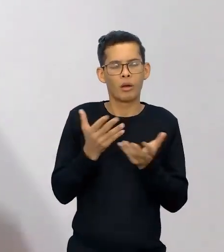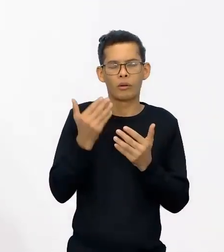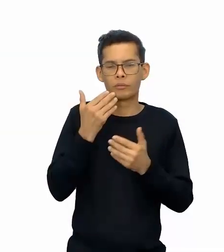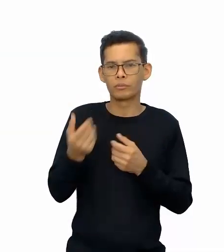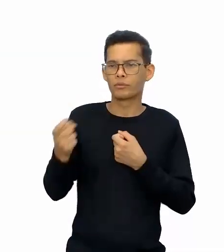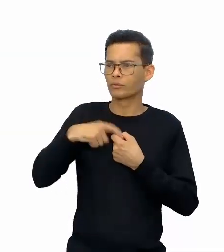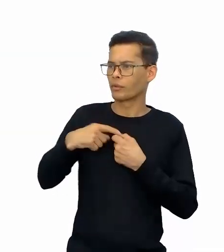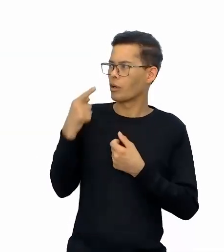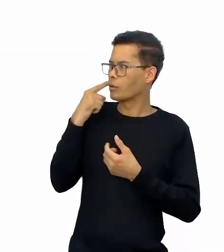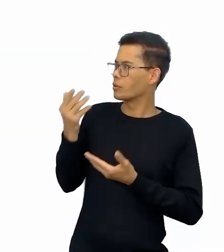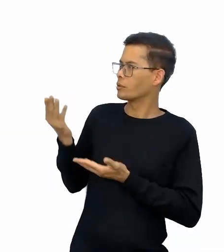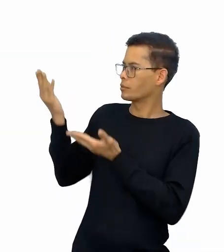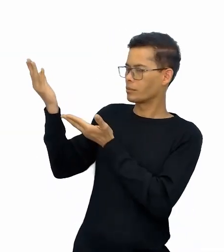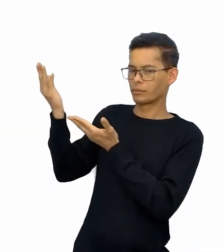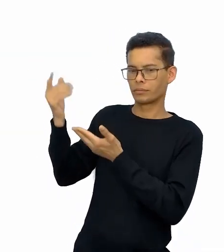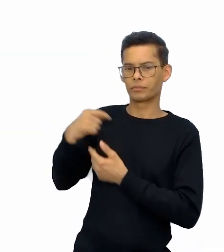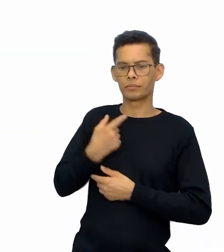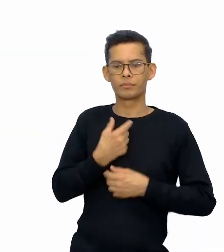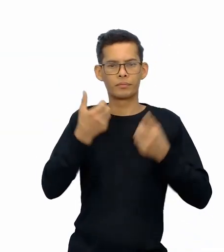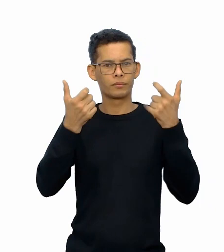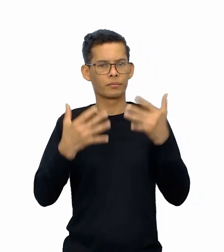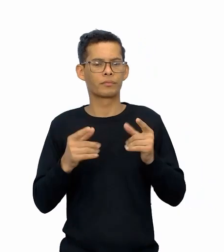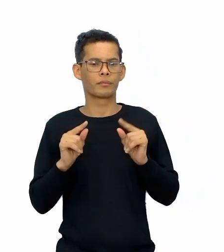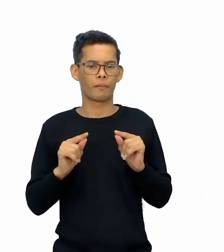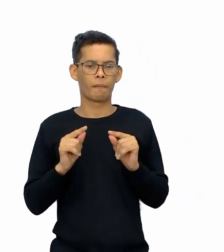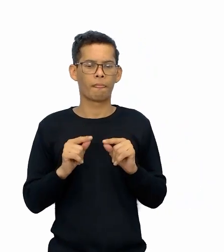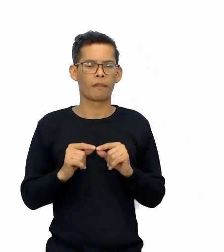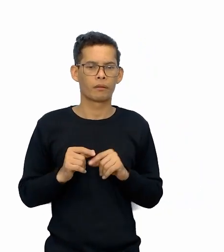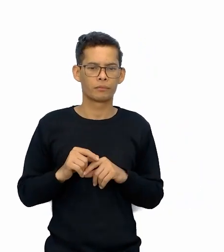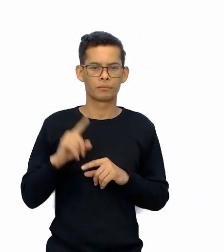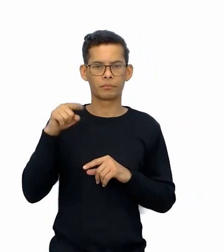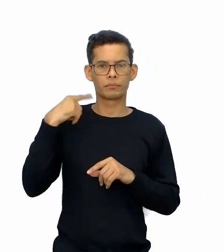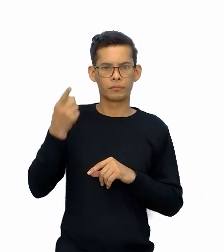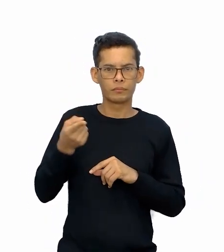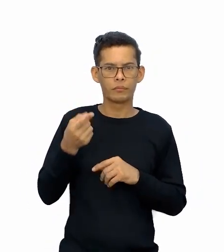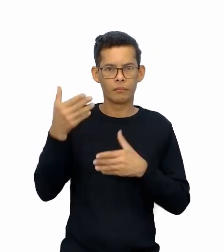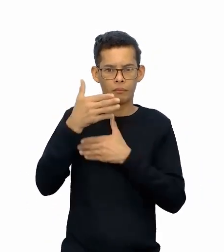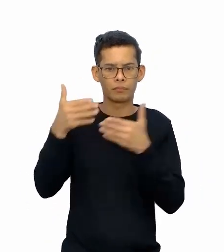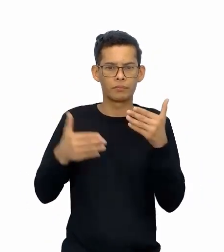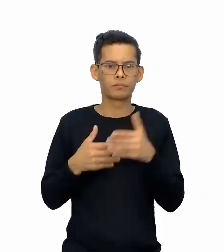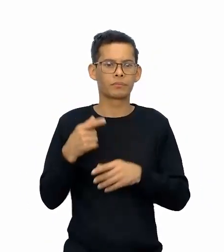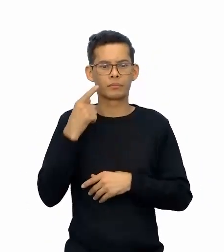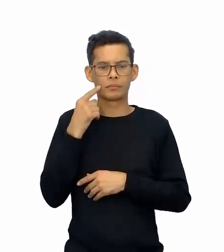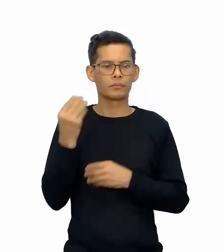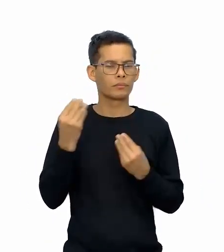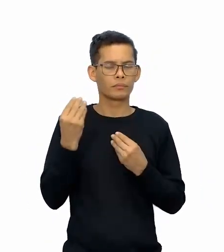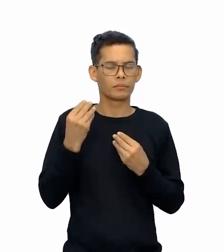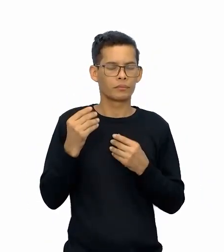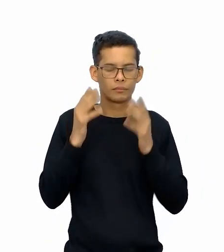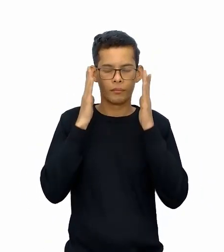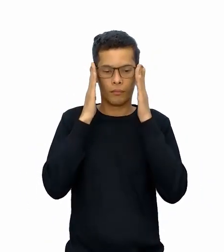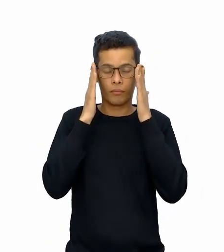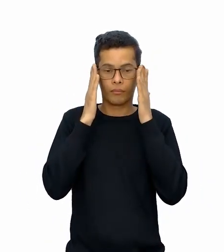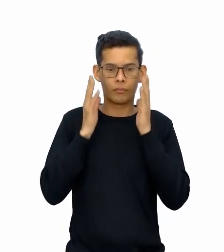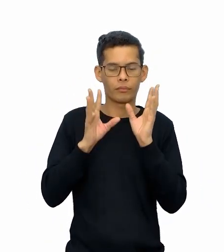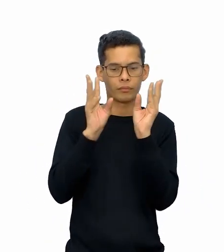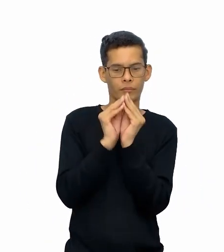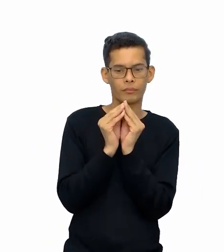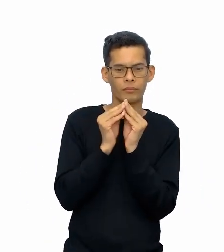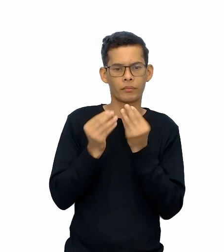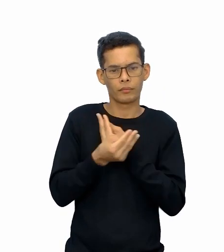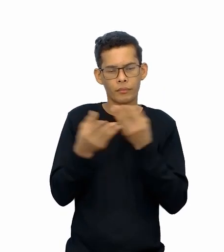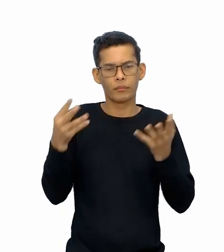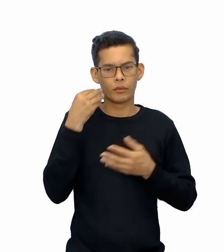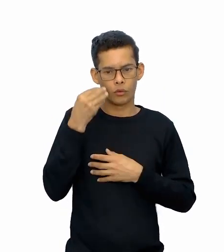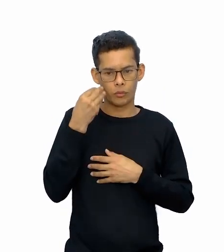slide de sistematização para a gente falar mais ou menos o próximo, para falar mais ou menos sobre a sistematização